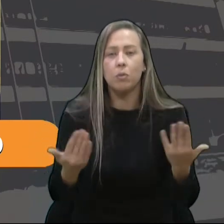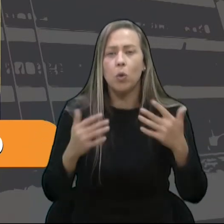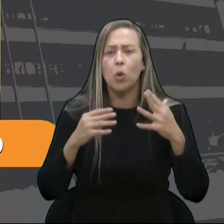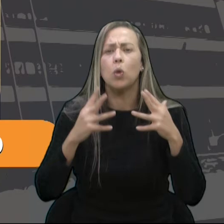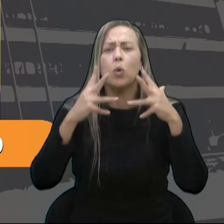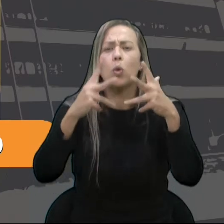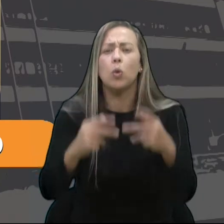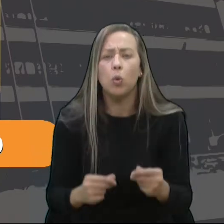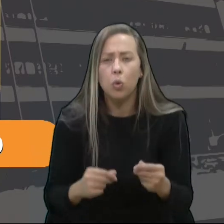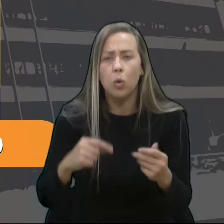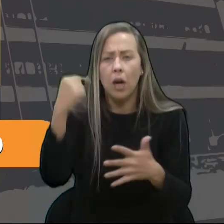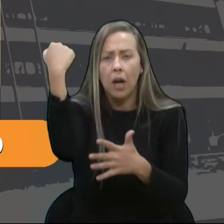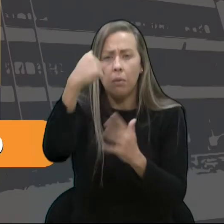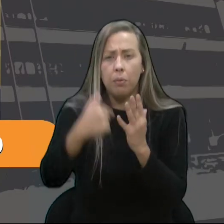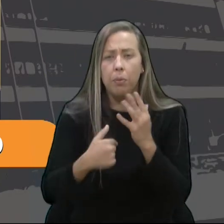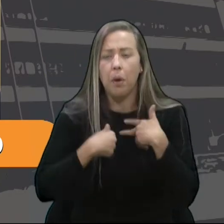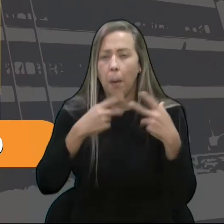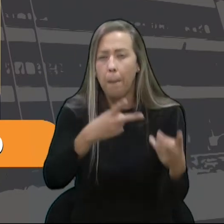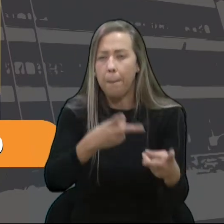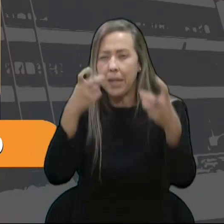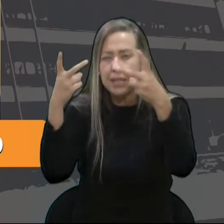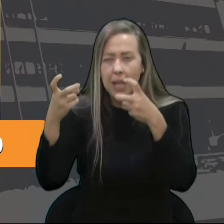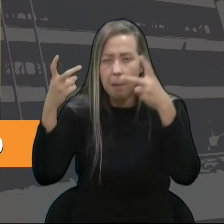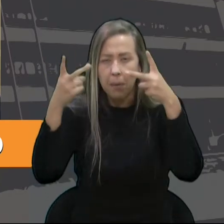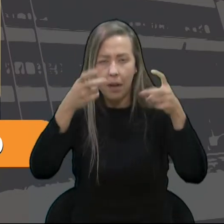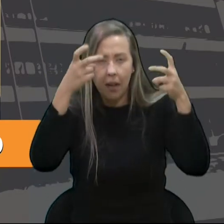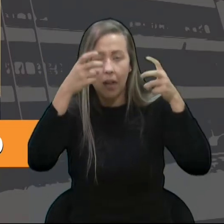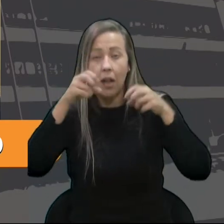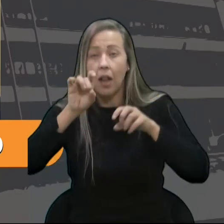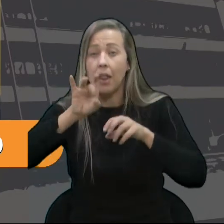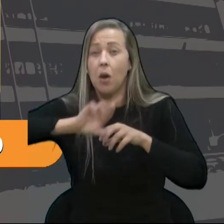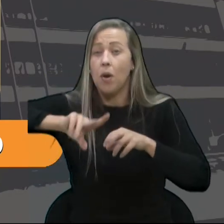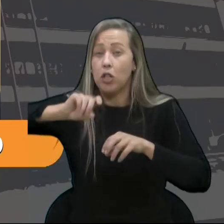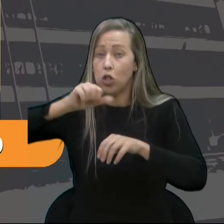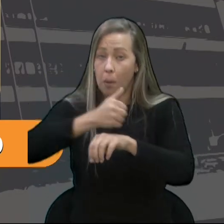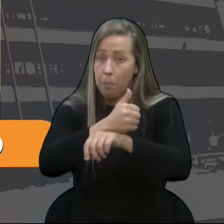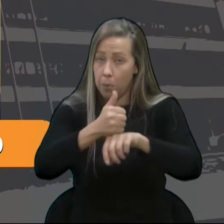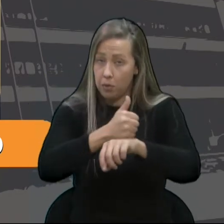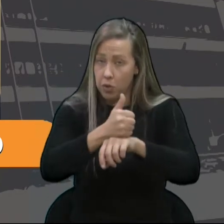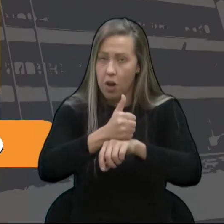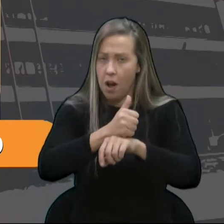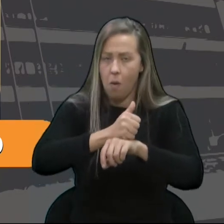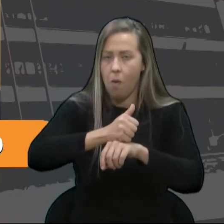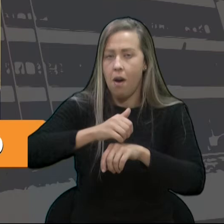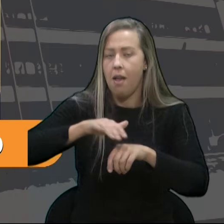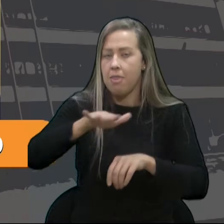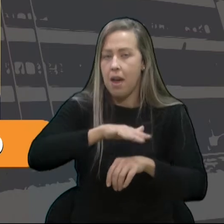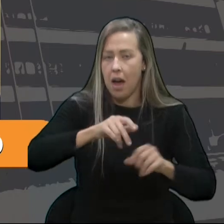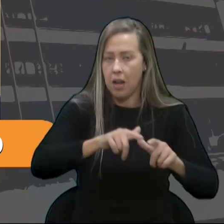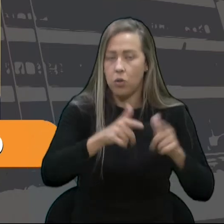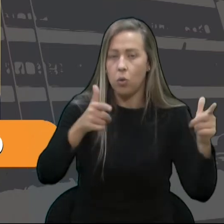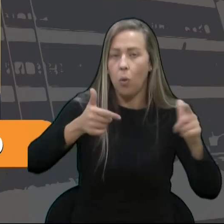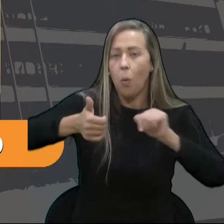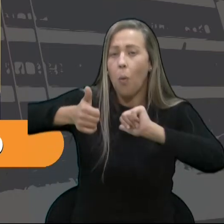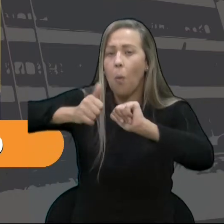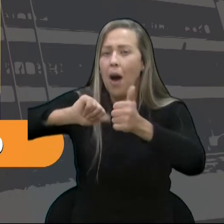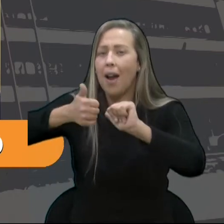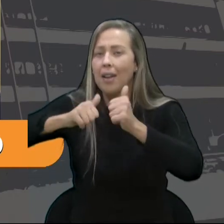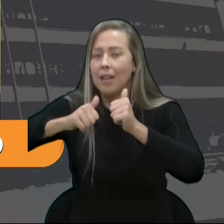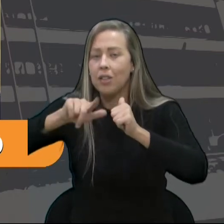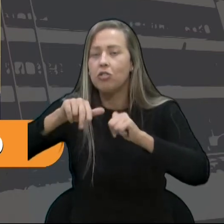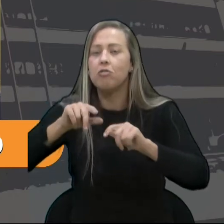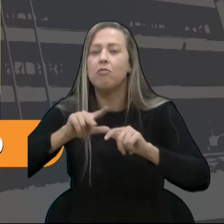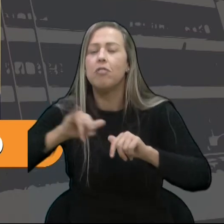me parece que é algo a perseguir, não só pelos profissionais no meio, mas pela sociedade, porque um jornalismo qualificado também